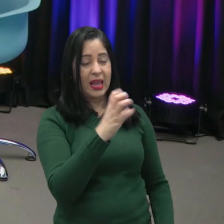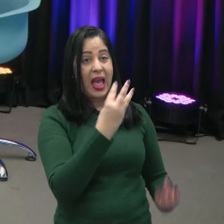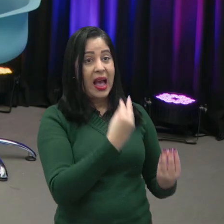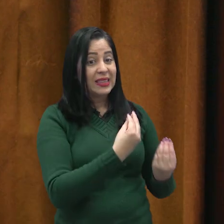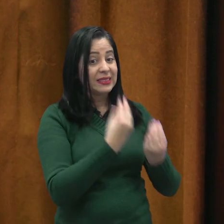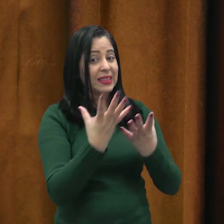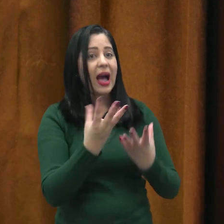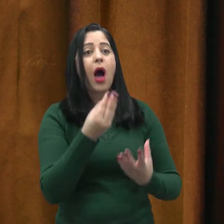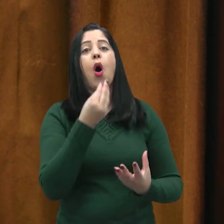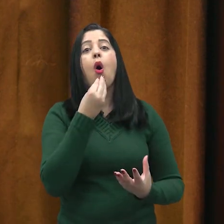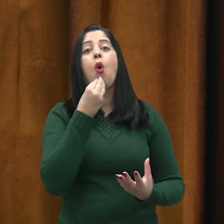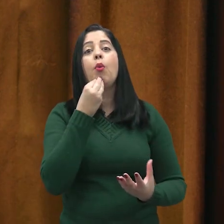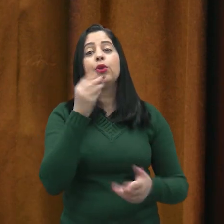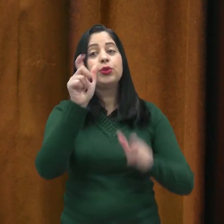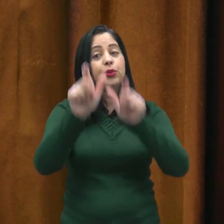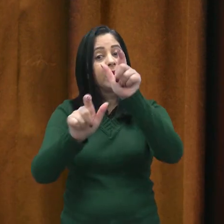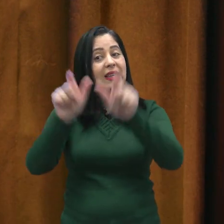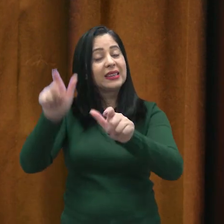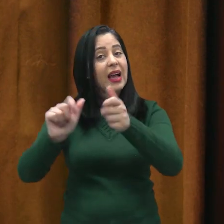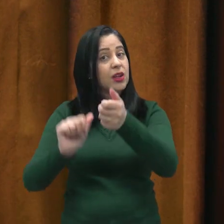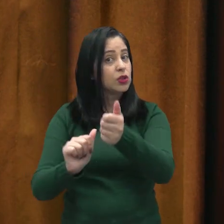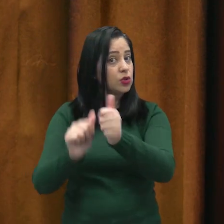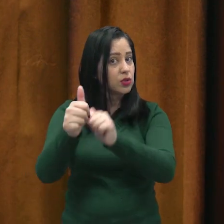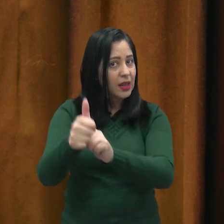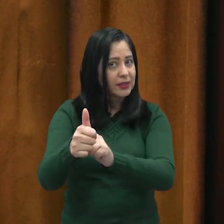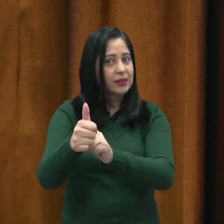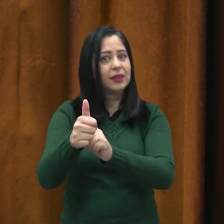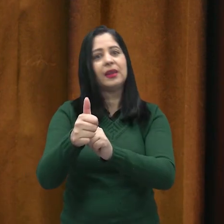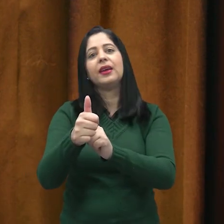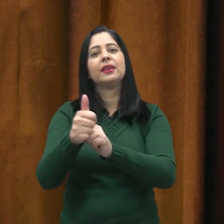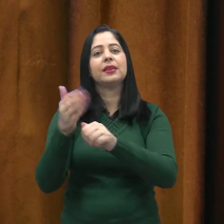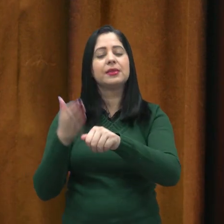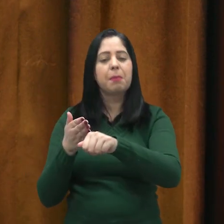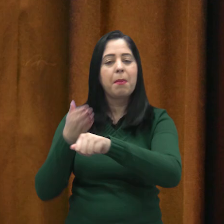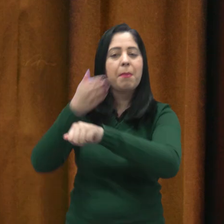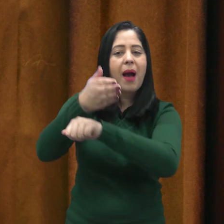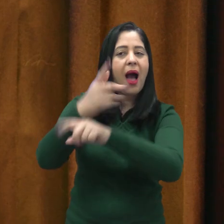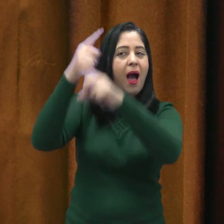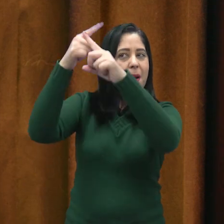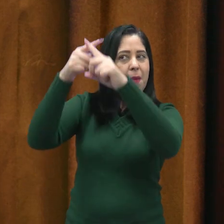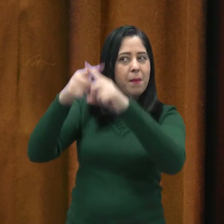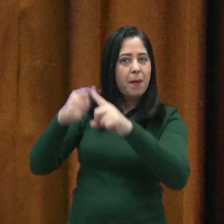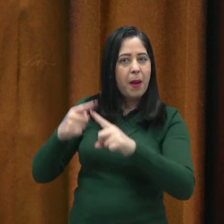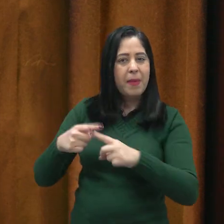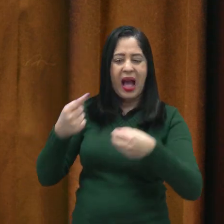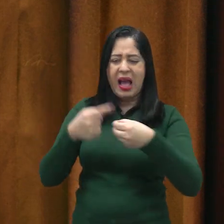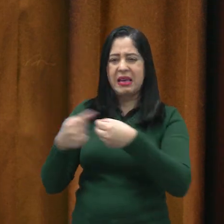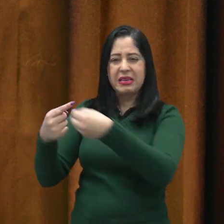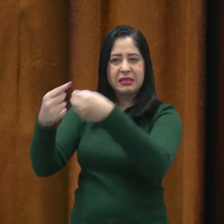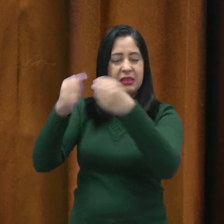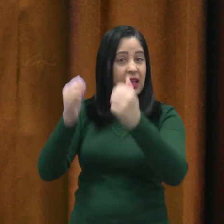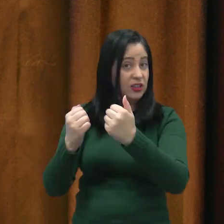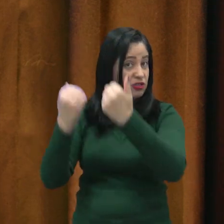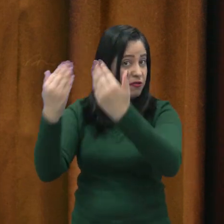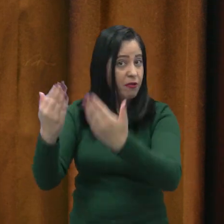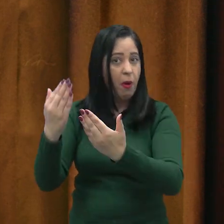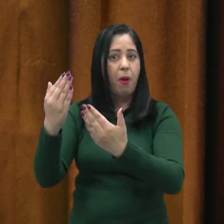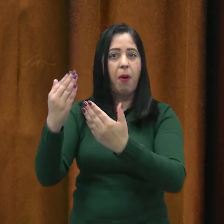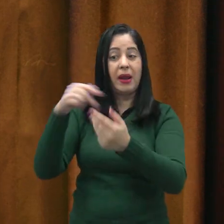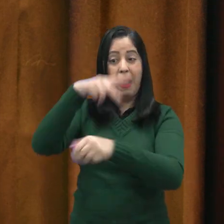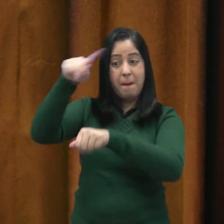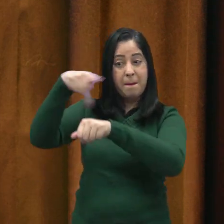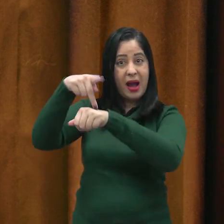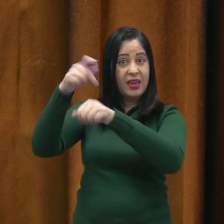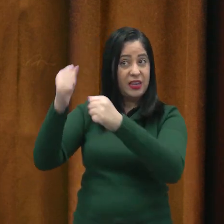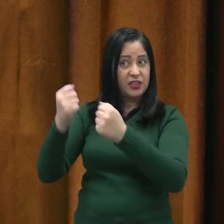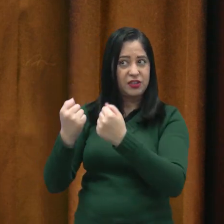estar buscando campeonatos em outras regiões nacionais, internacionais, com